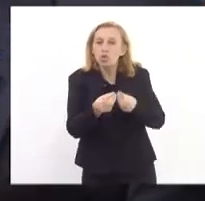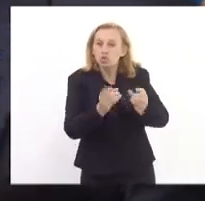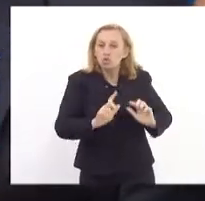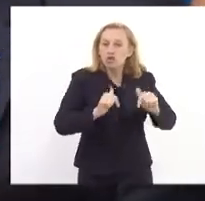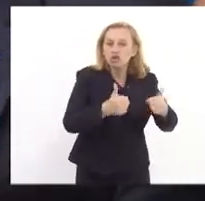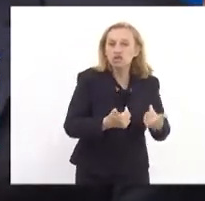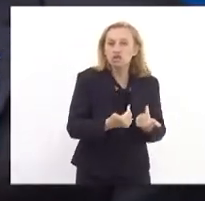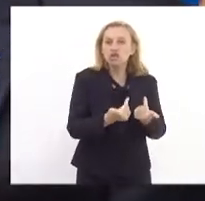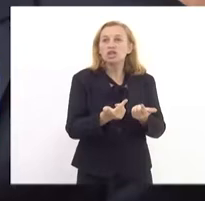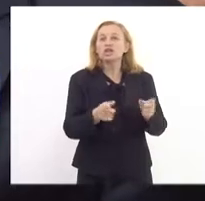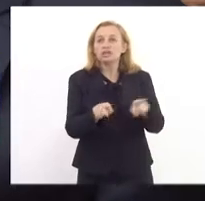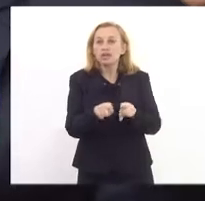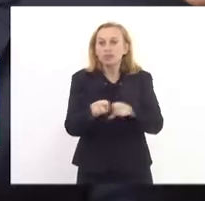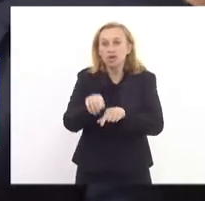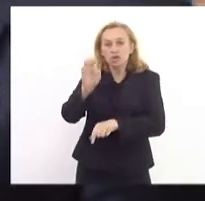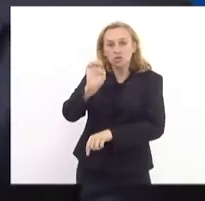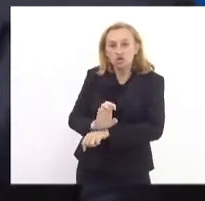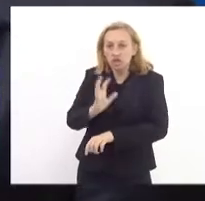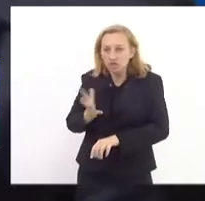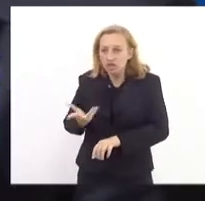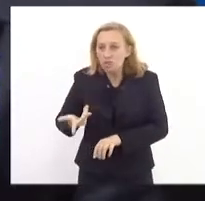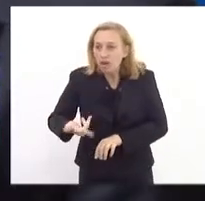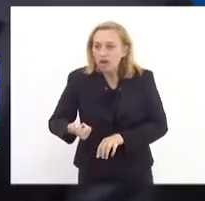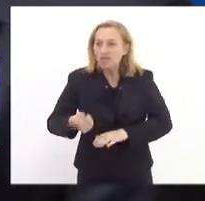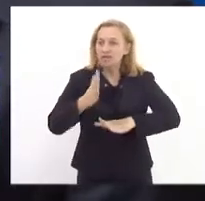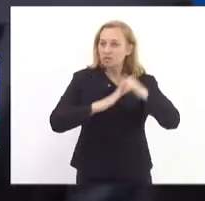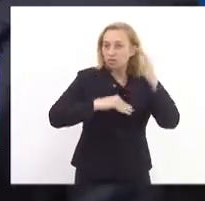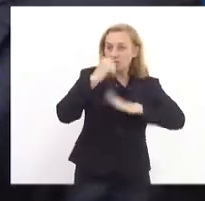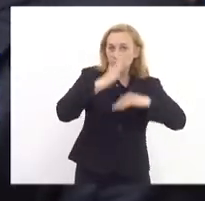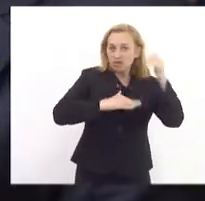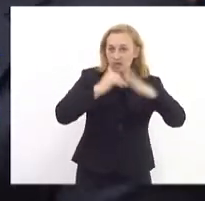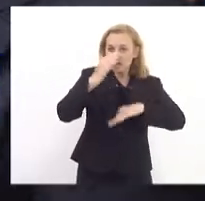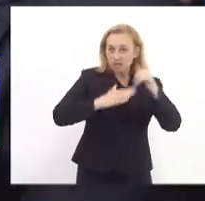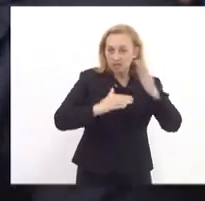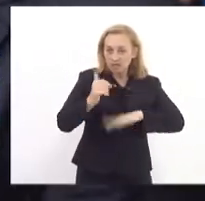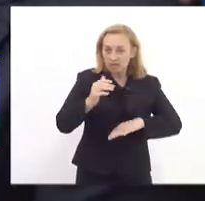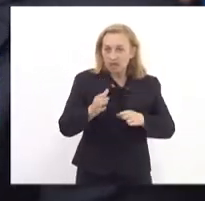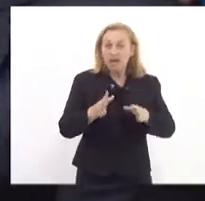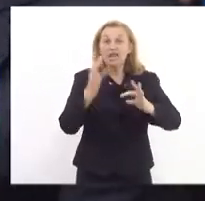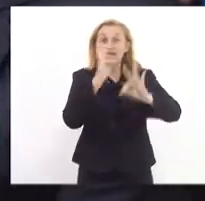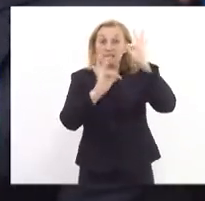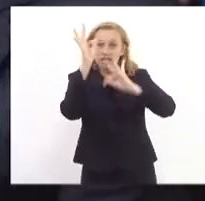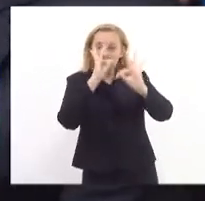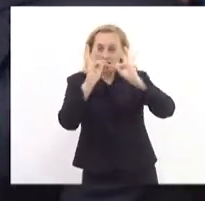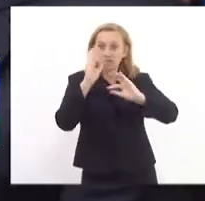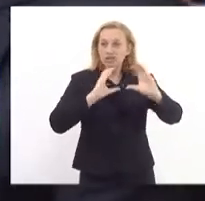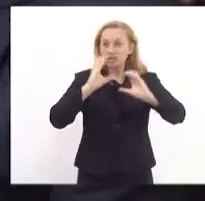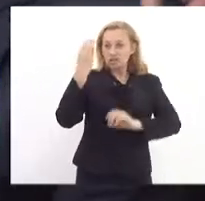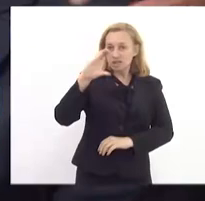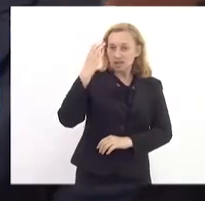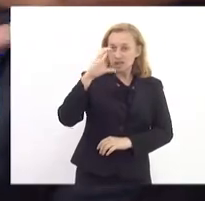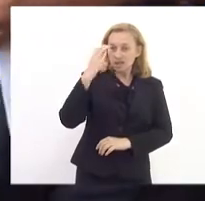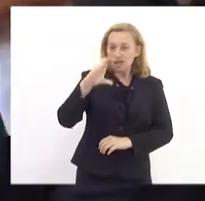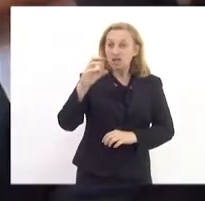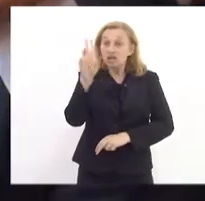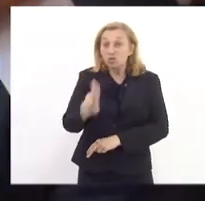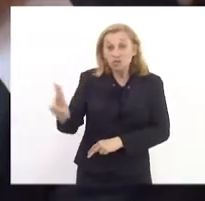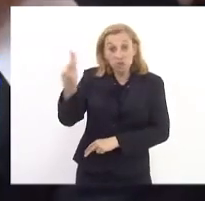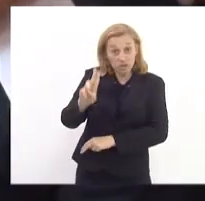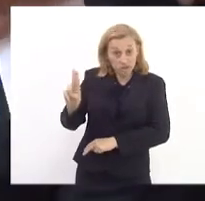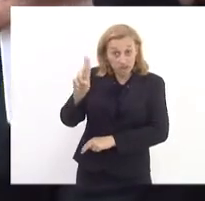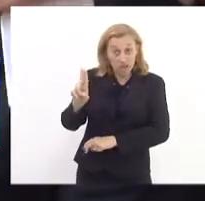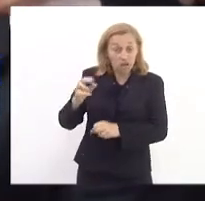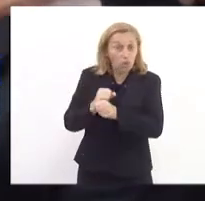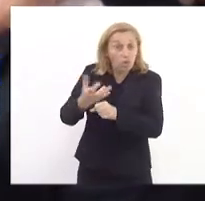e fora o Estado dá qualificação profissional através da ciência e tecnologia, das universidades, que